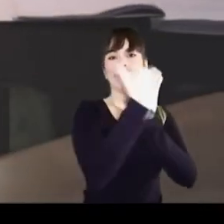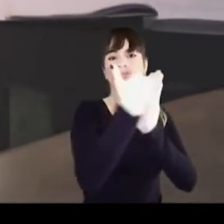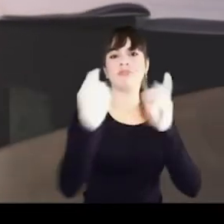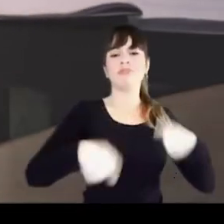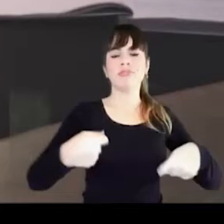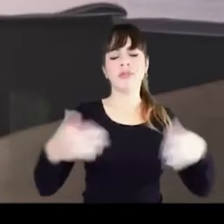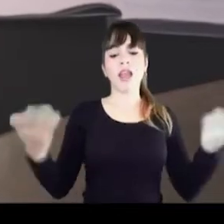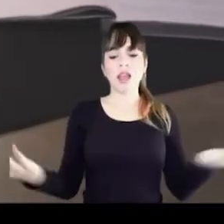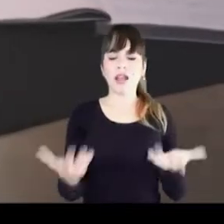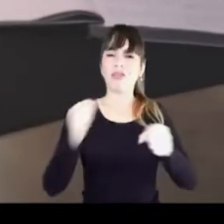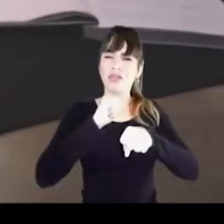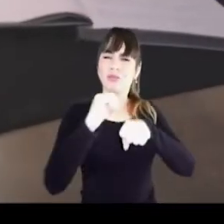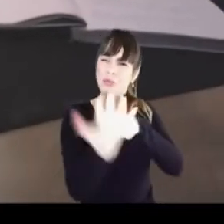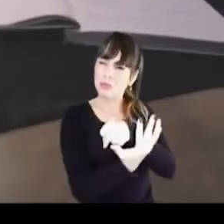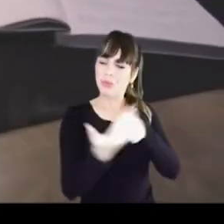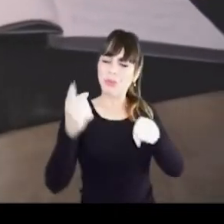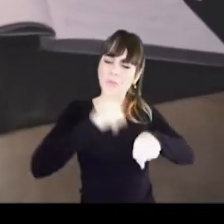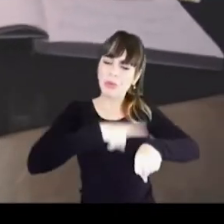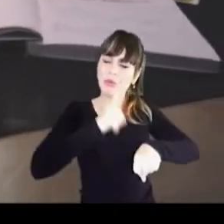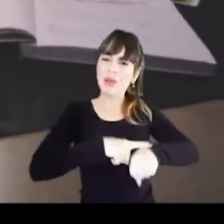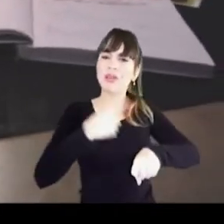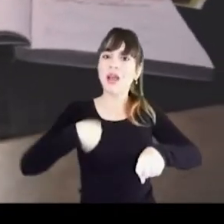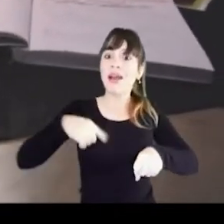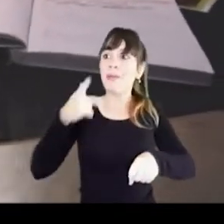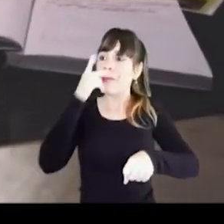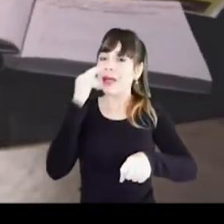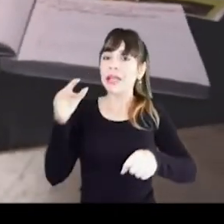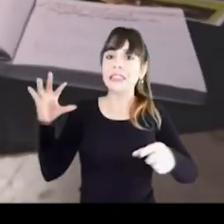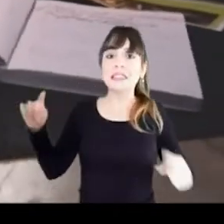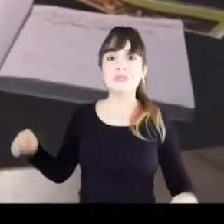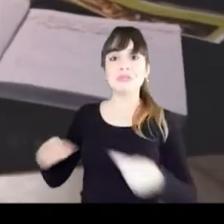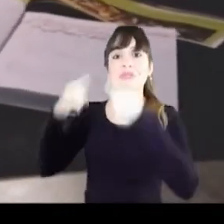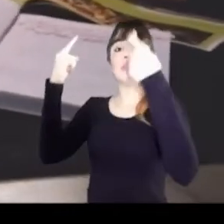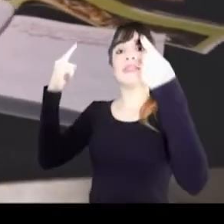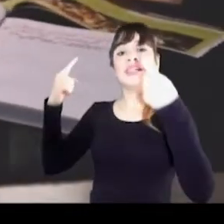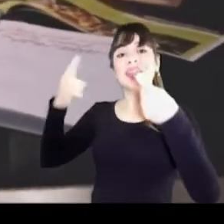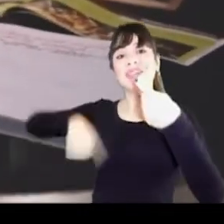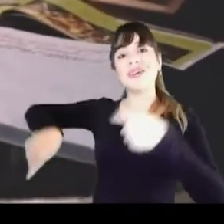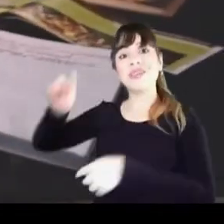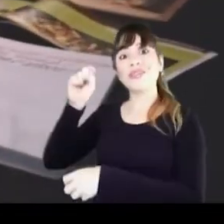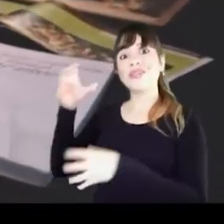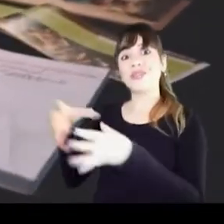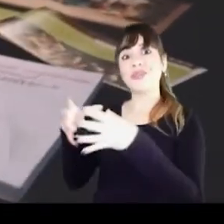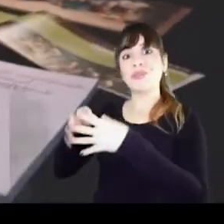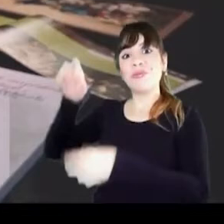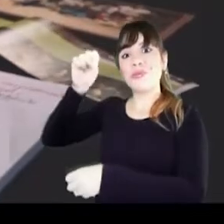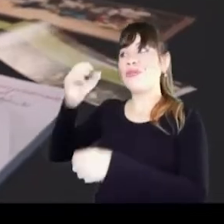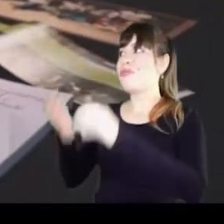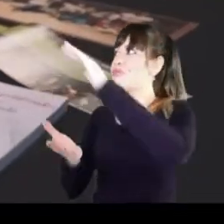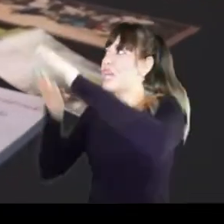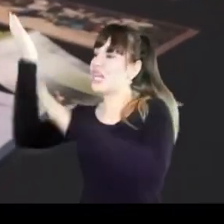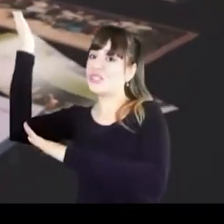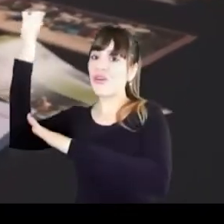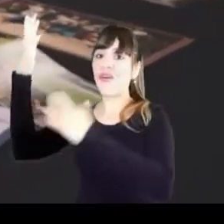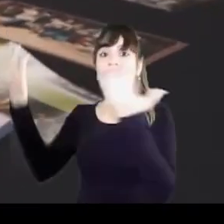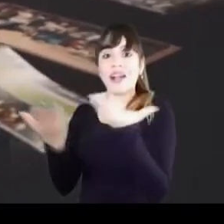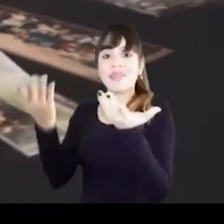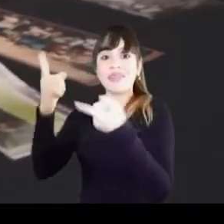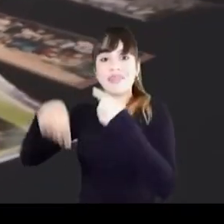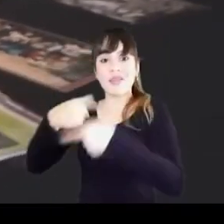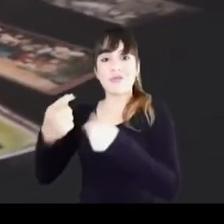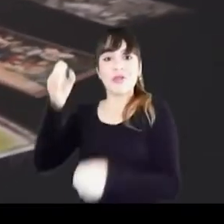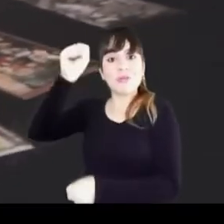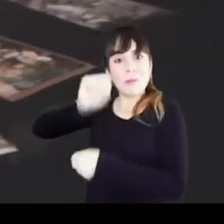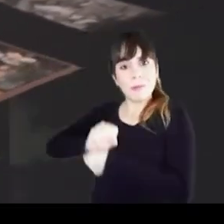vivendo agora, da pandemia, calhou de acontecer justamente nessa pausa que o grupo fez